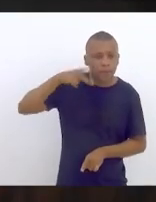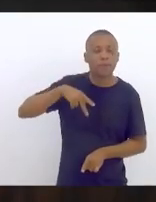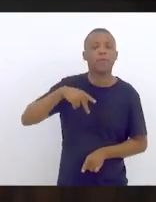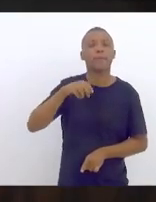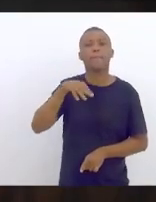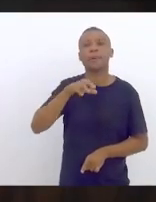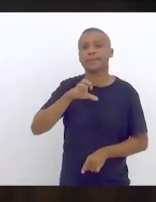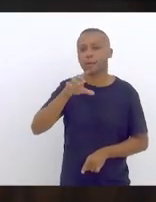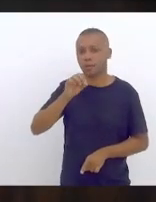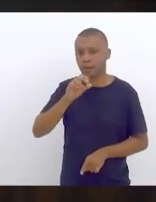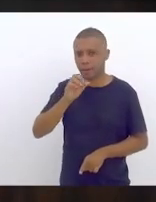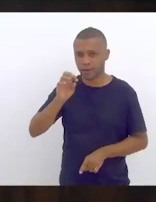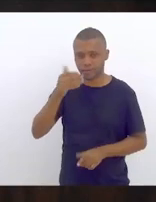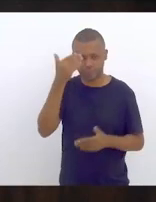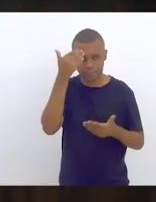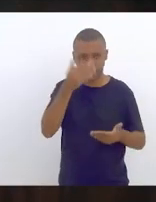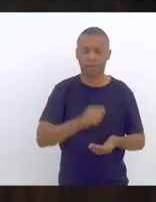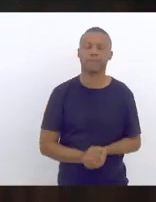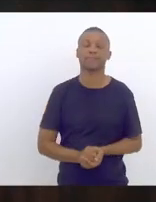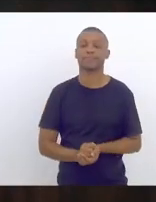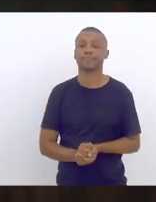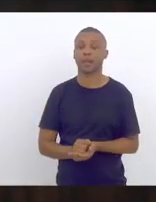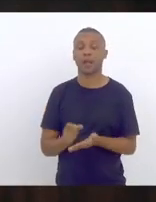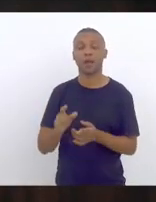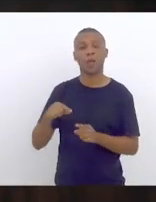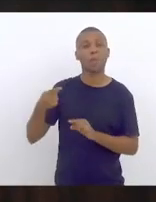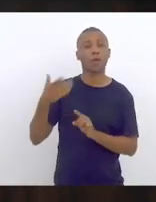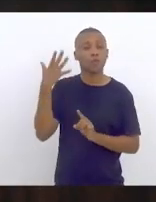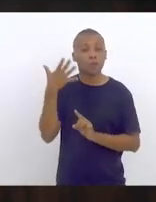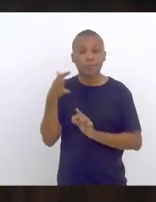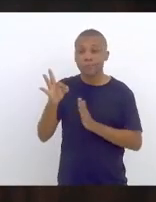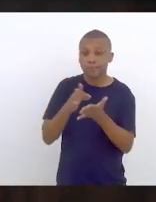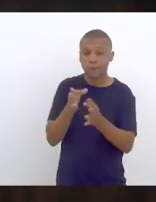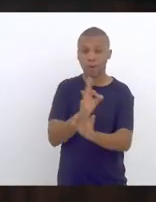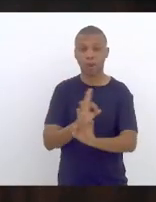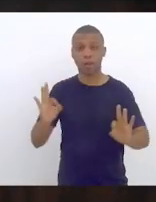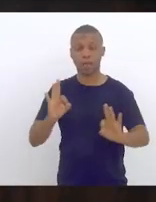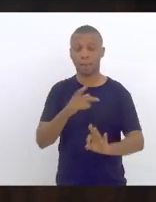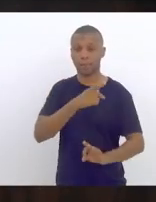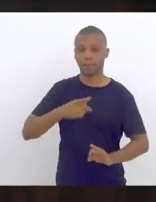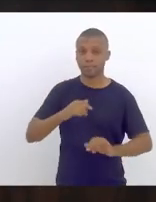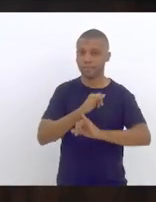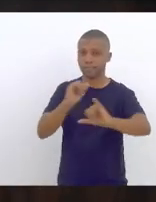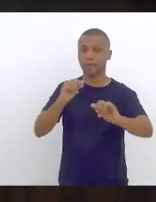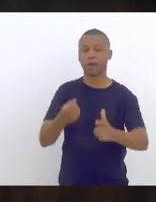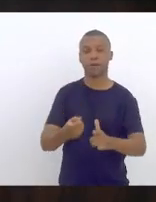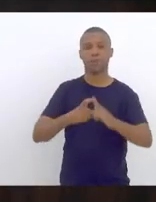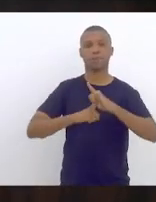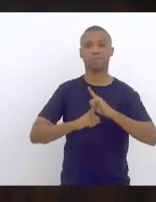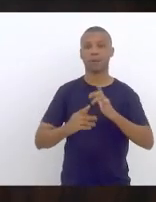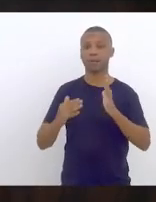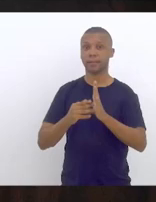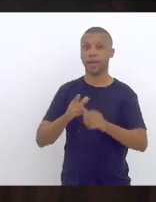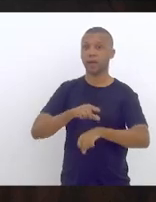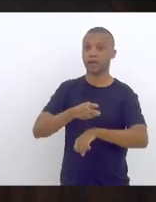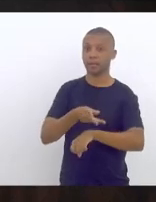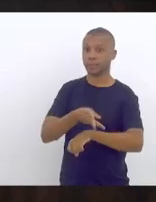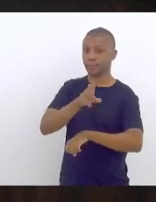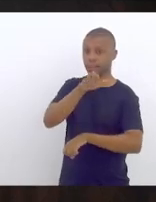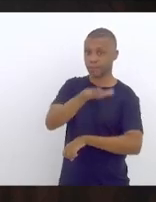não havendo mais oradores escritos a presidência suspende os trabalhos dessa sessão até às 15 horas